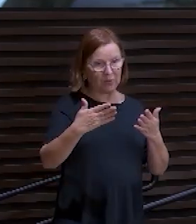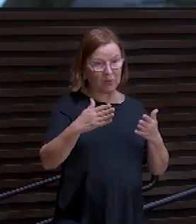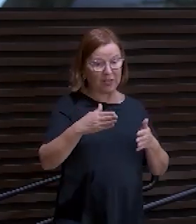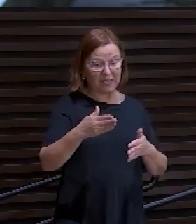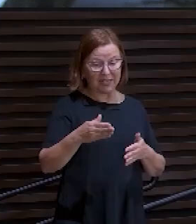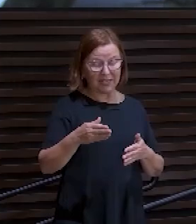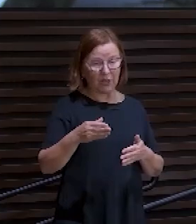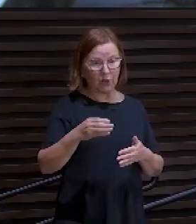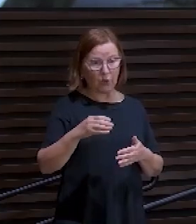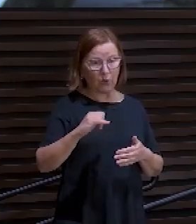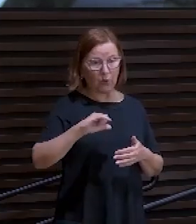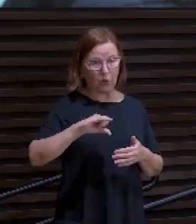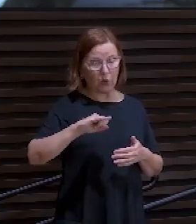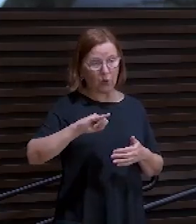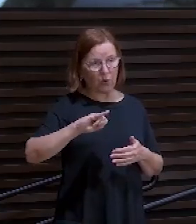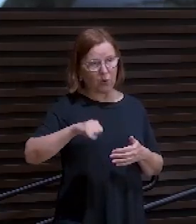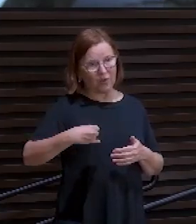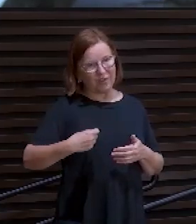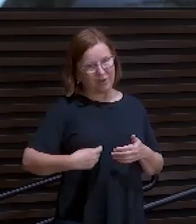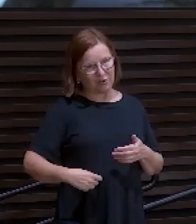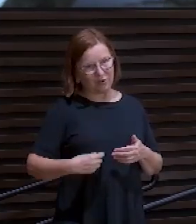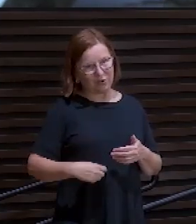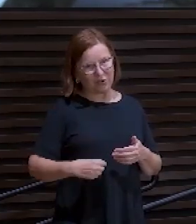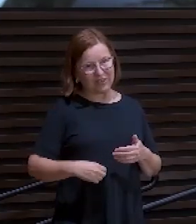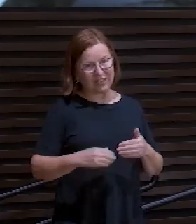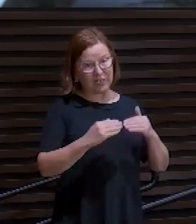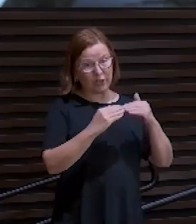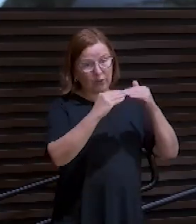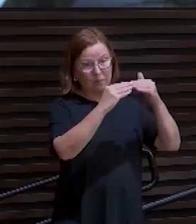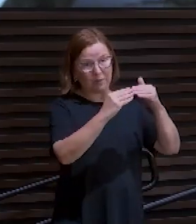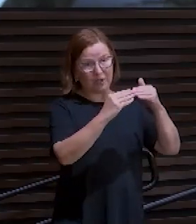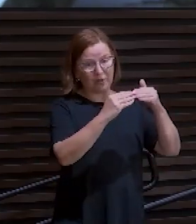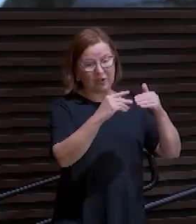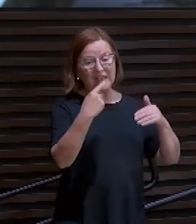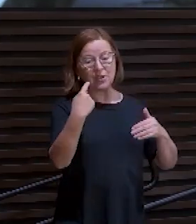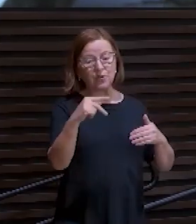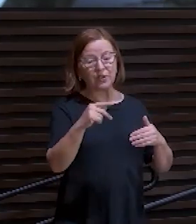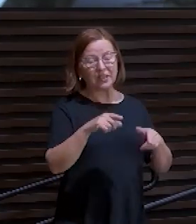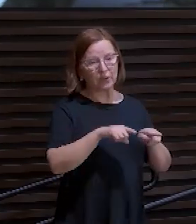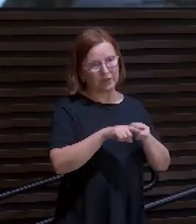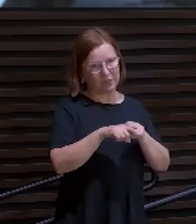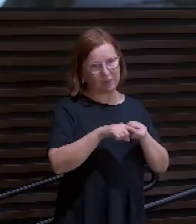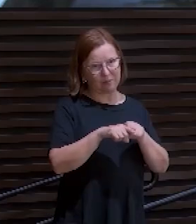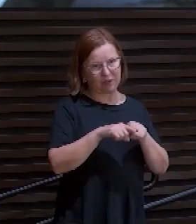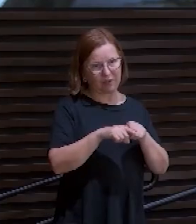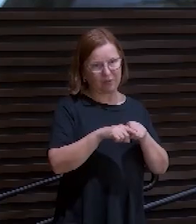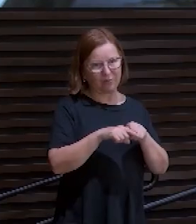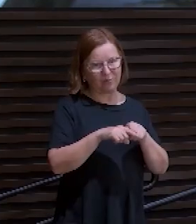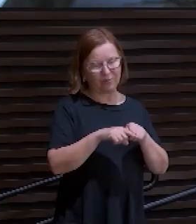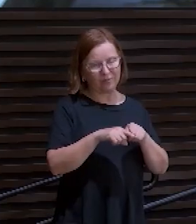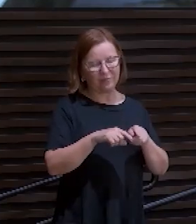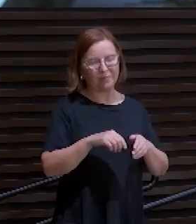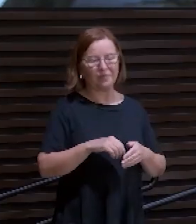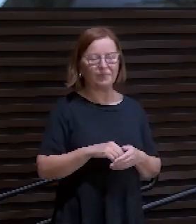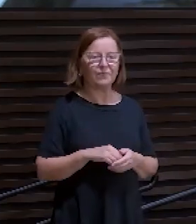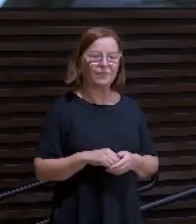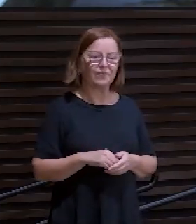irmãos e superior até aos seus pais. Ele fazia-se maior do que o sol e do que a